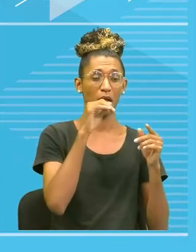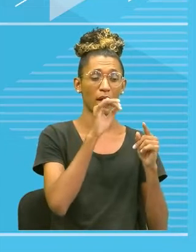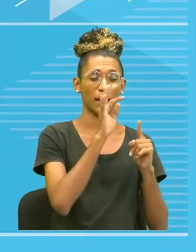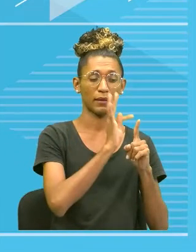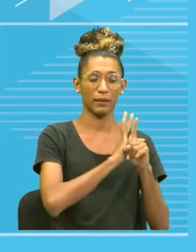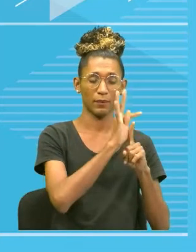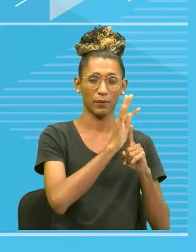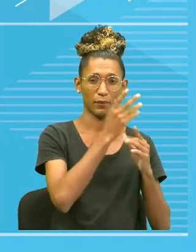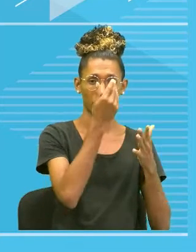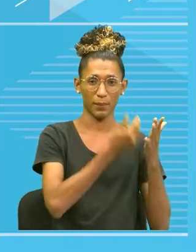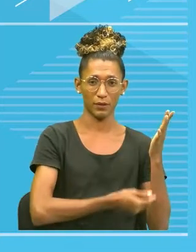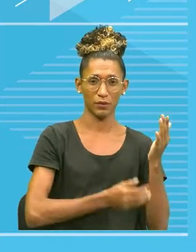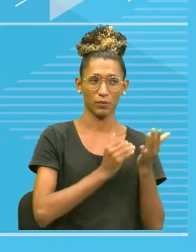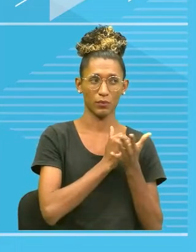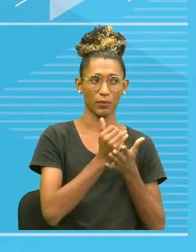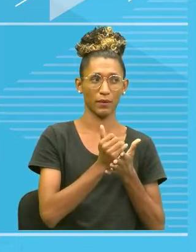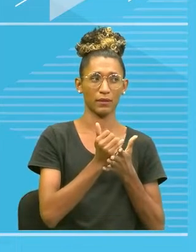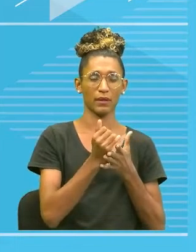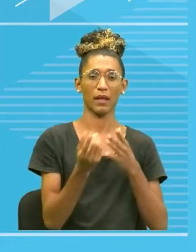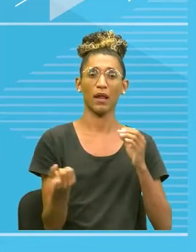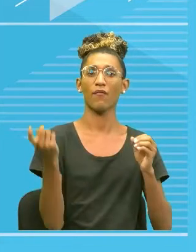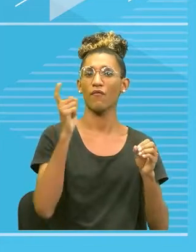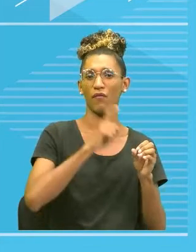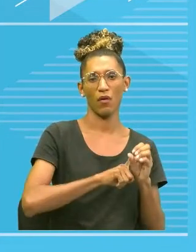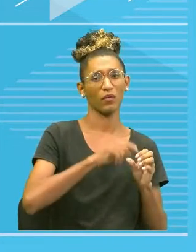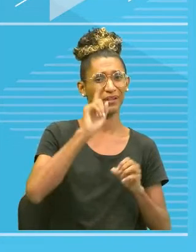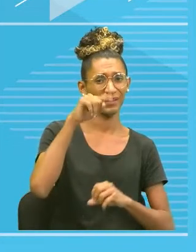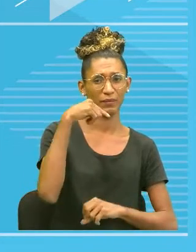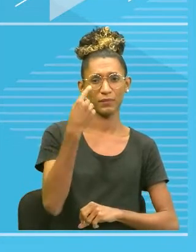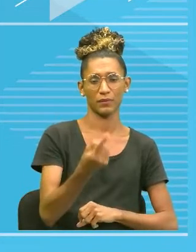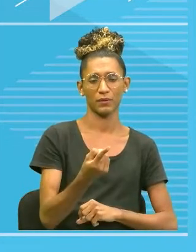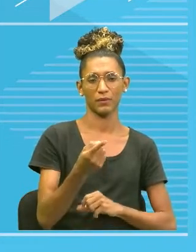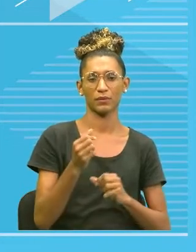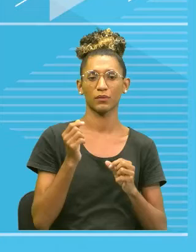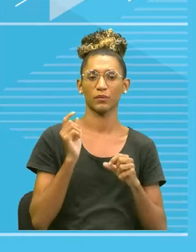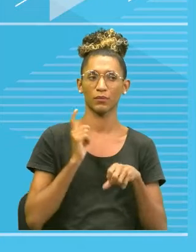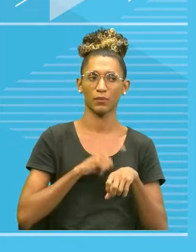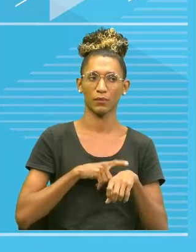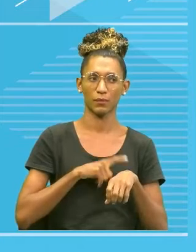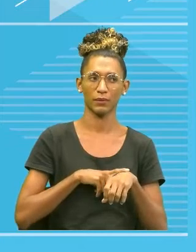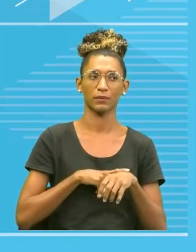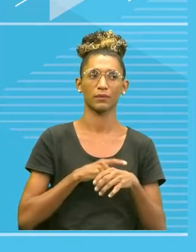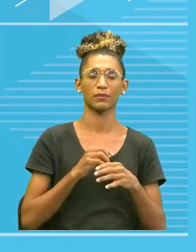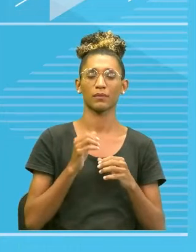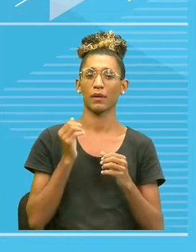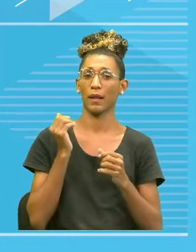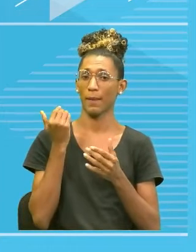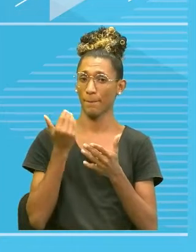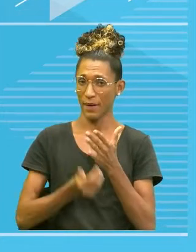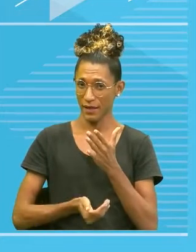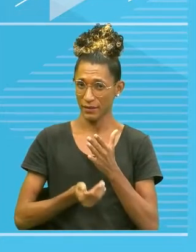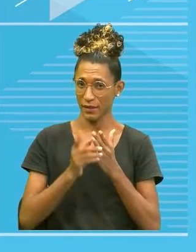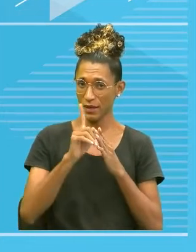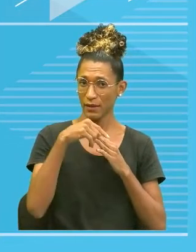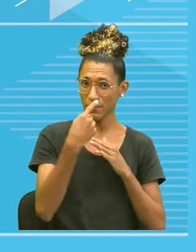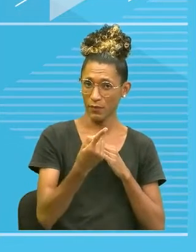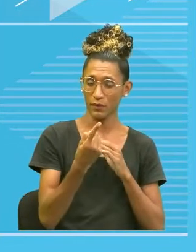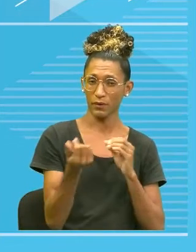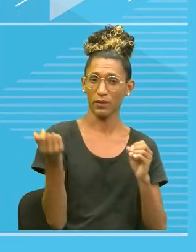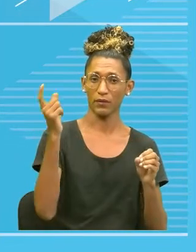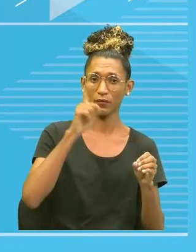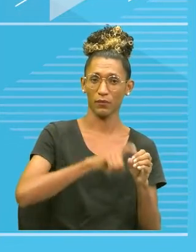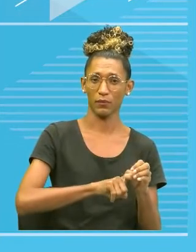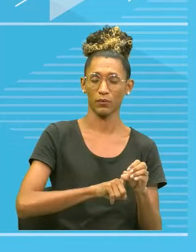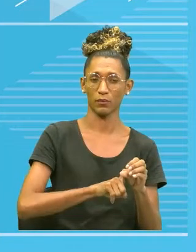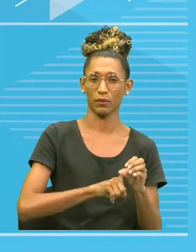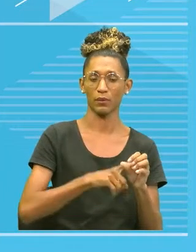me é devolvida depois, né? Durante a compressão, eu perco temperatura e logo em seguida ela volta para mim, para o